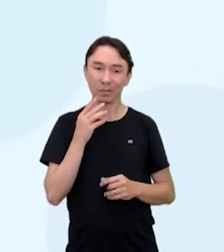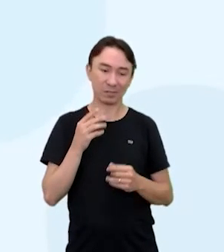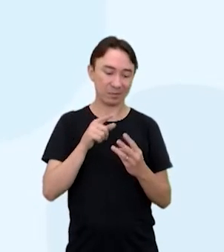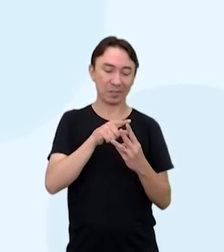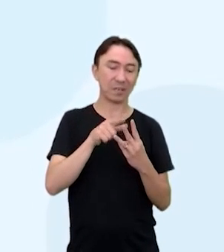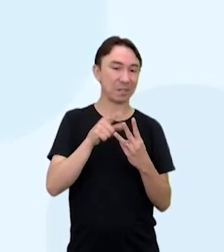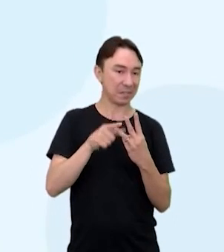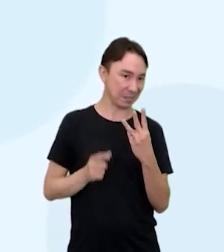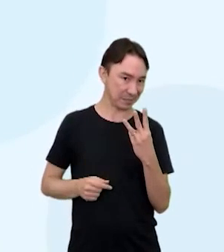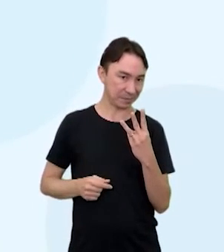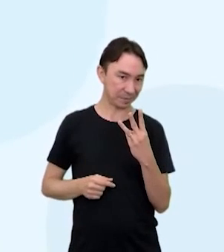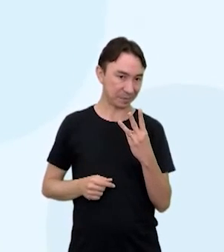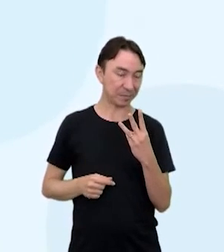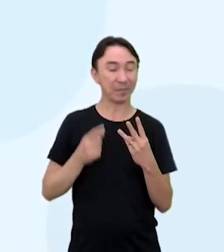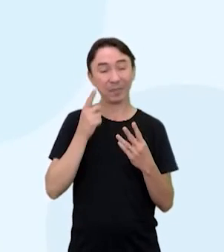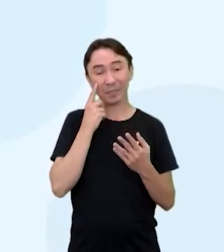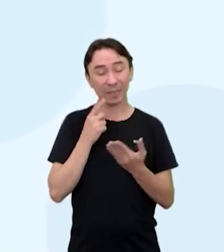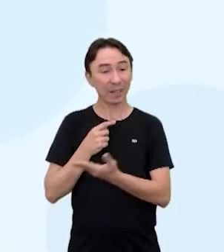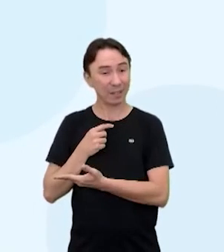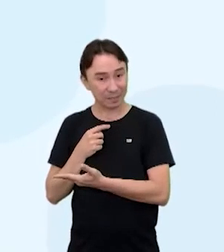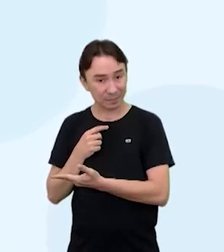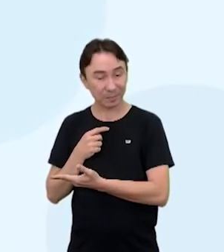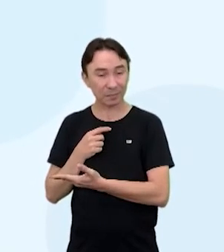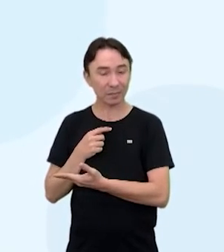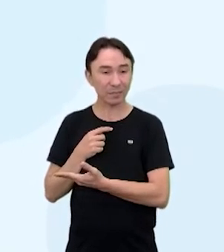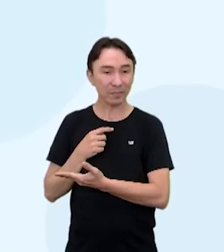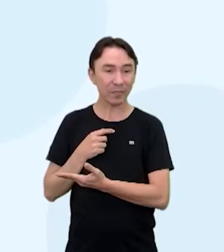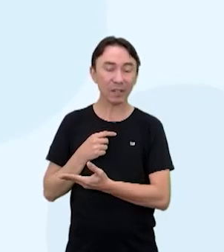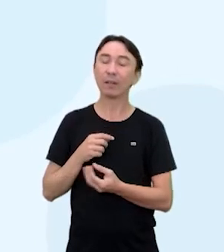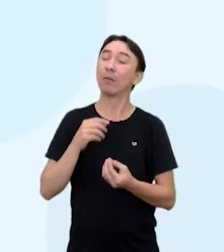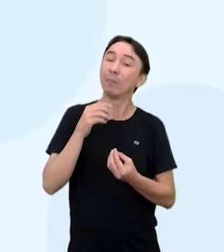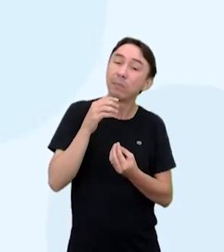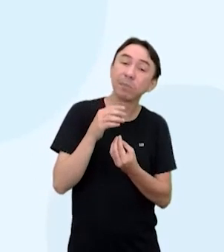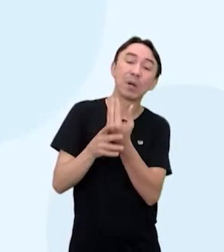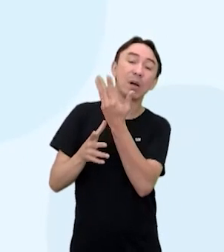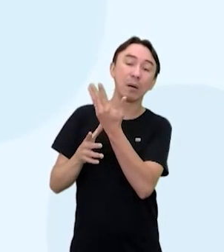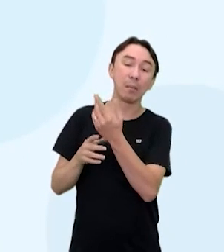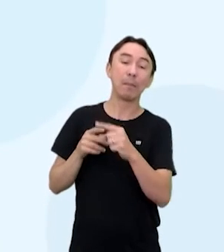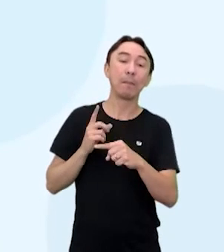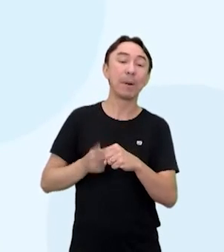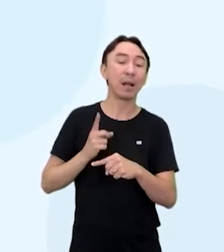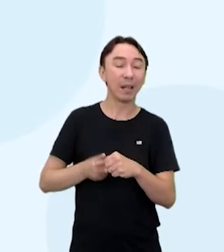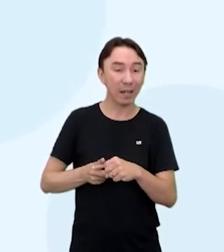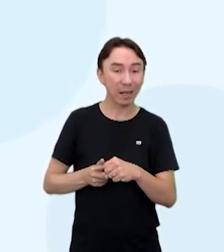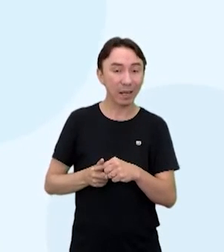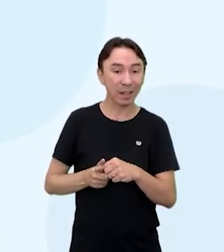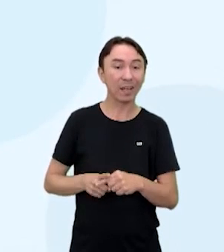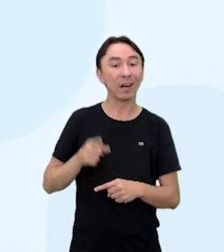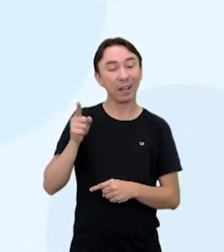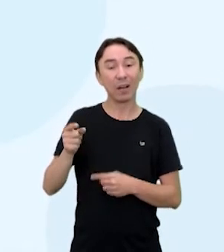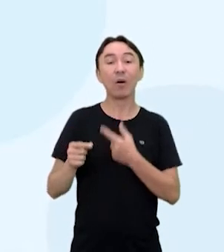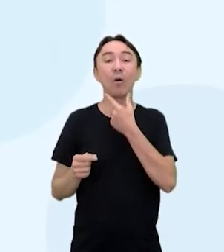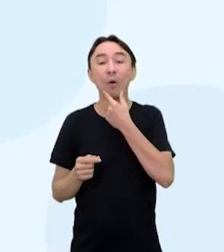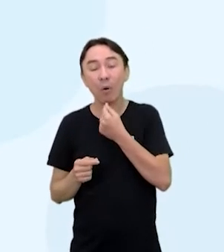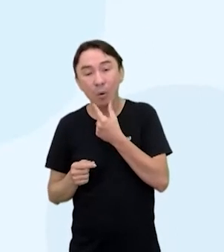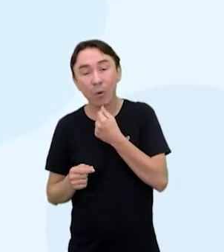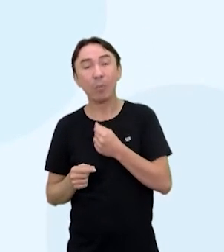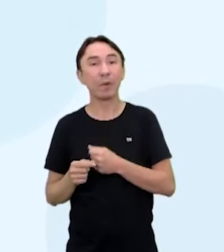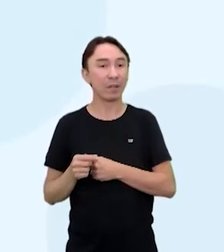obras foram criadas para um colecionador russo chamado